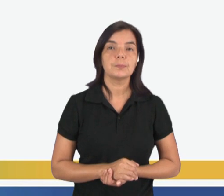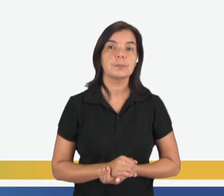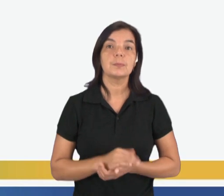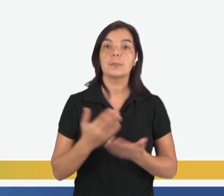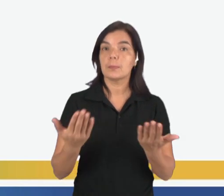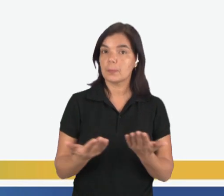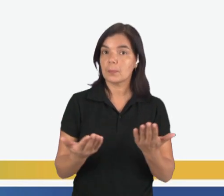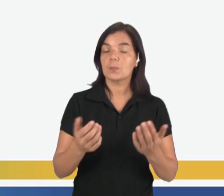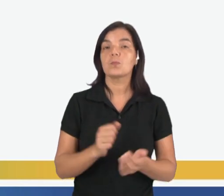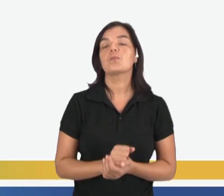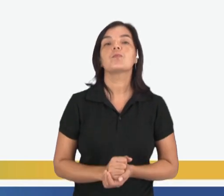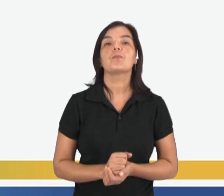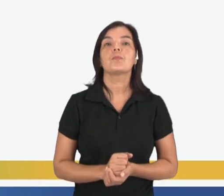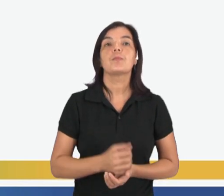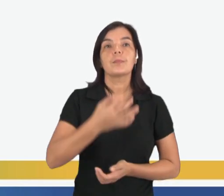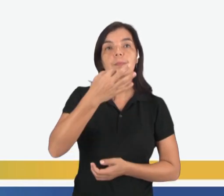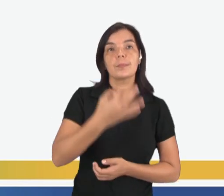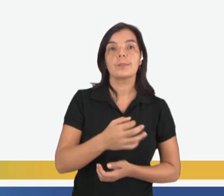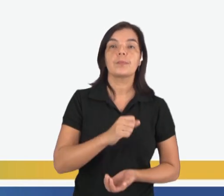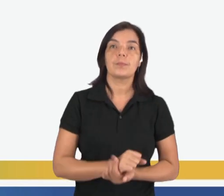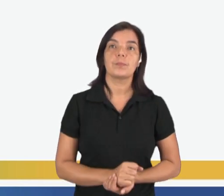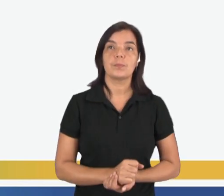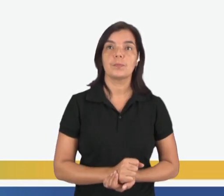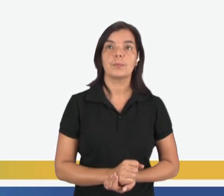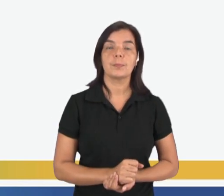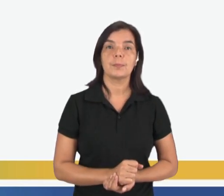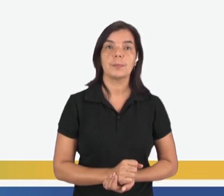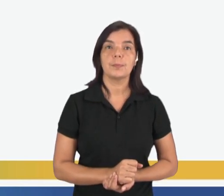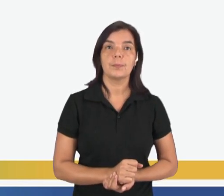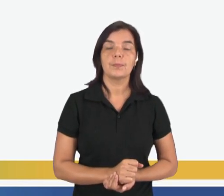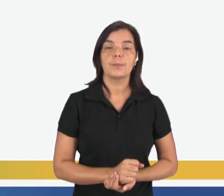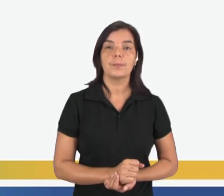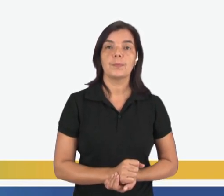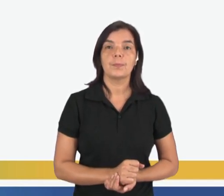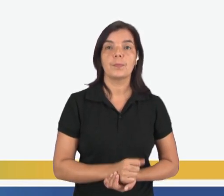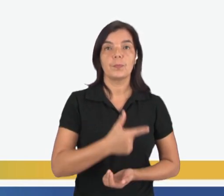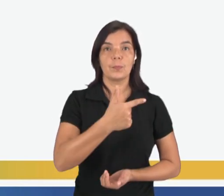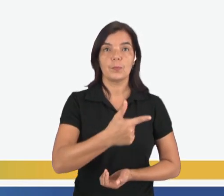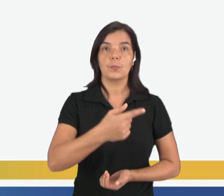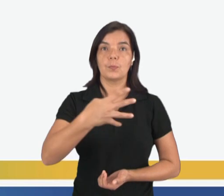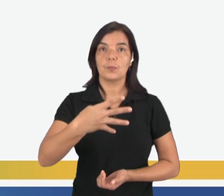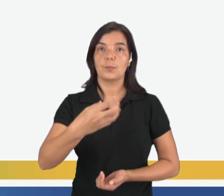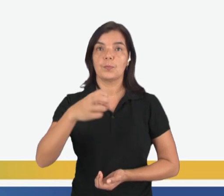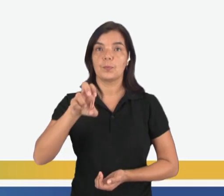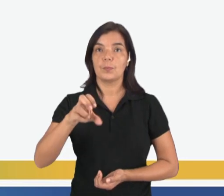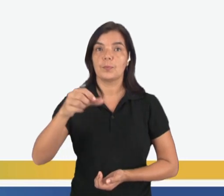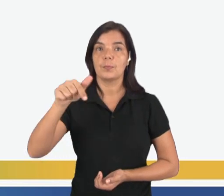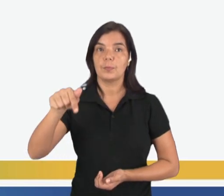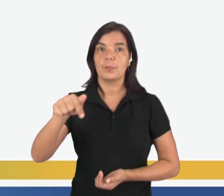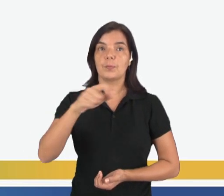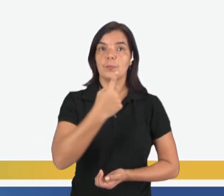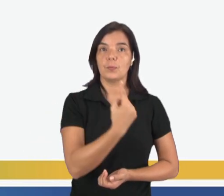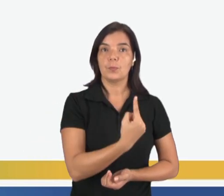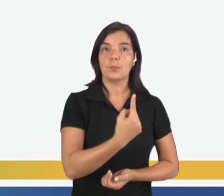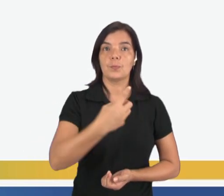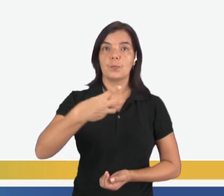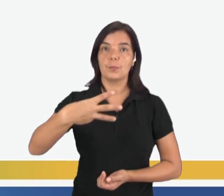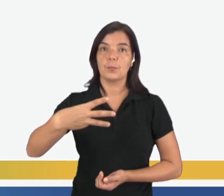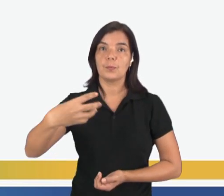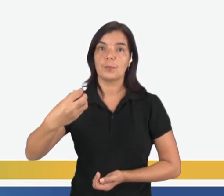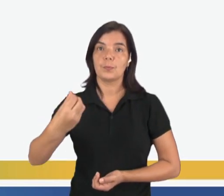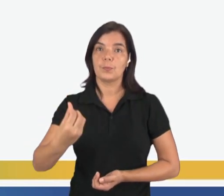Beleza? A questão correta, ela estaria nesse formato, certo? 2, 4, 5, 7, 1,